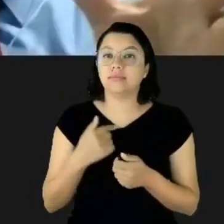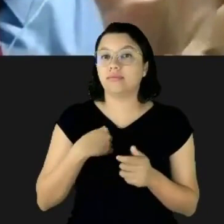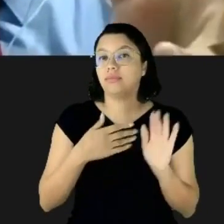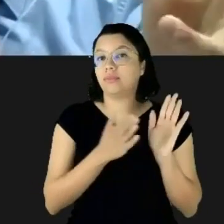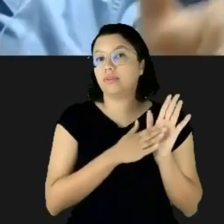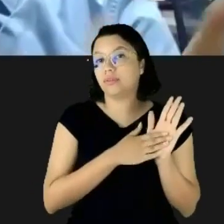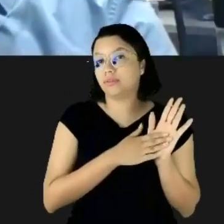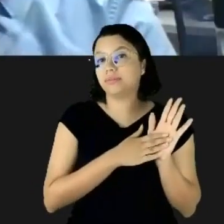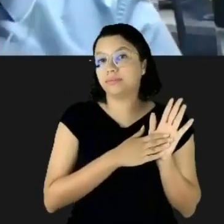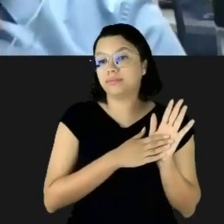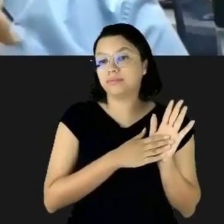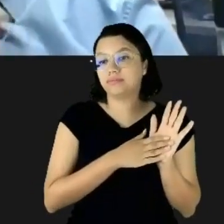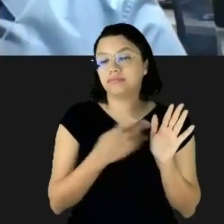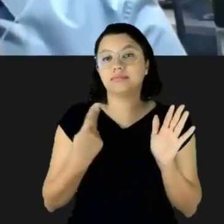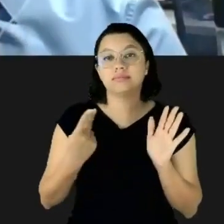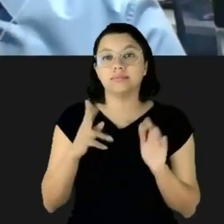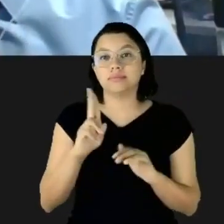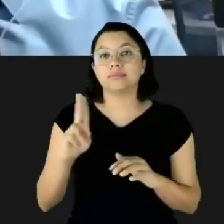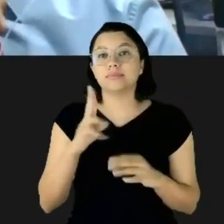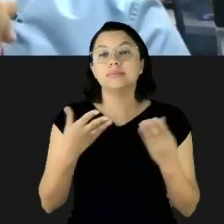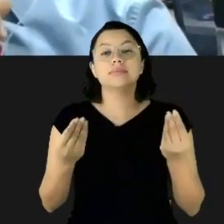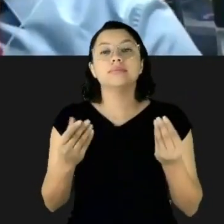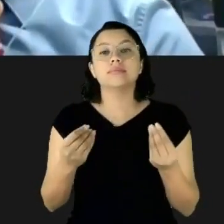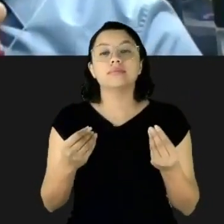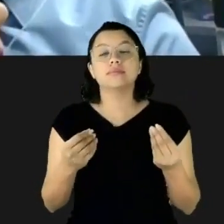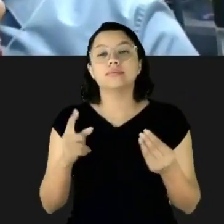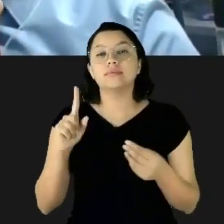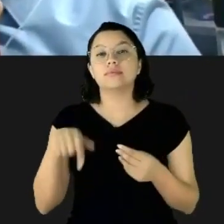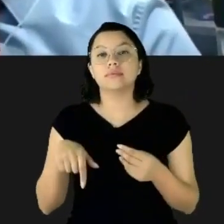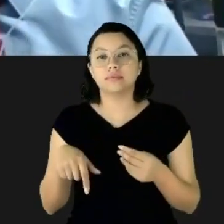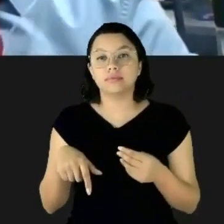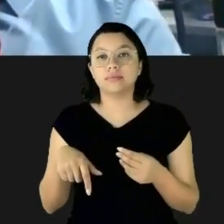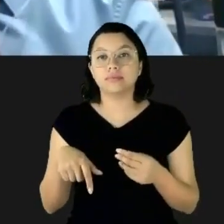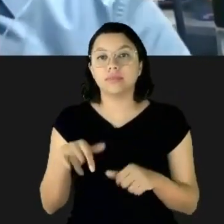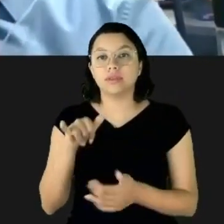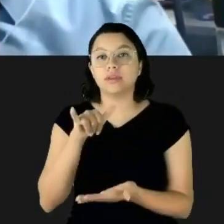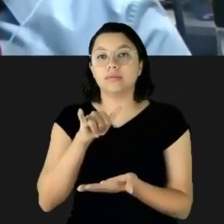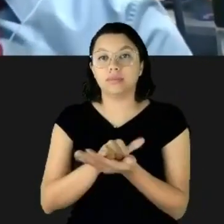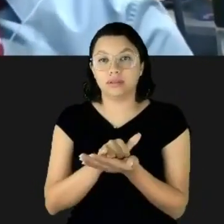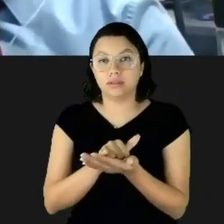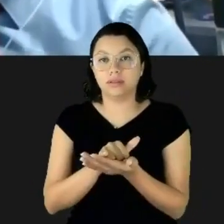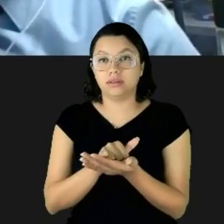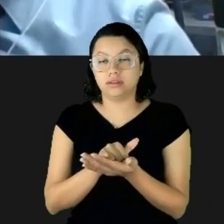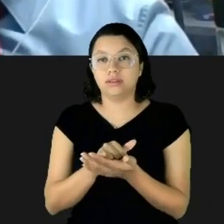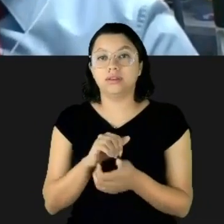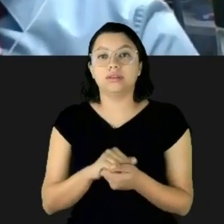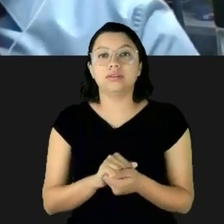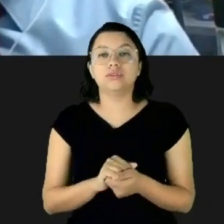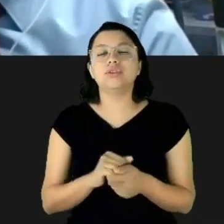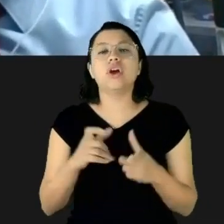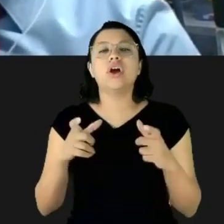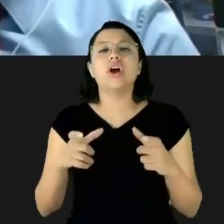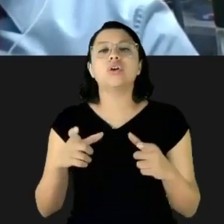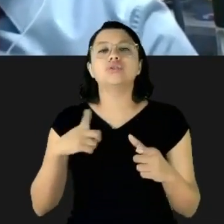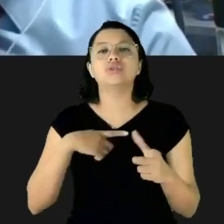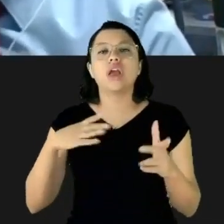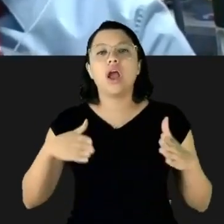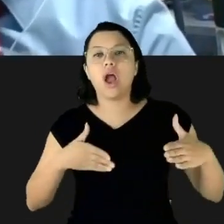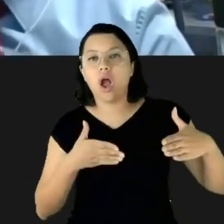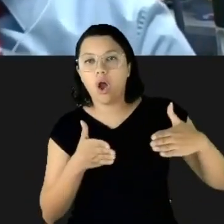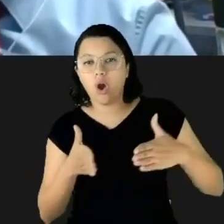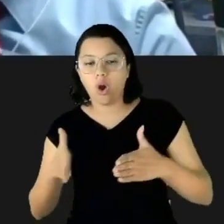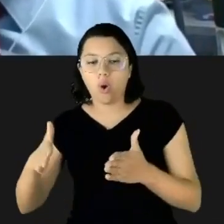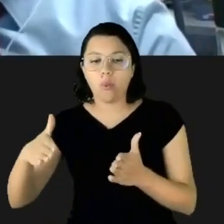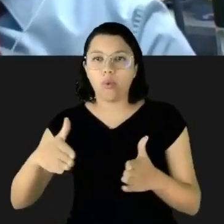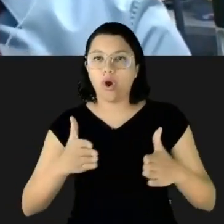exemplo, que a gente usa muito, é o Waze. O Waze é uma estratégia de que onde você tem o caminho, você